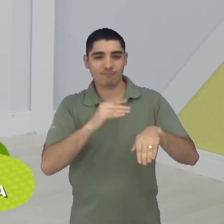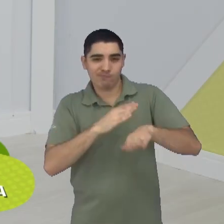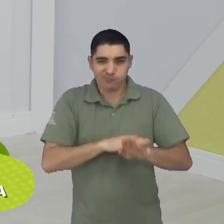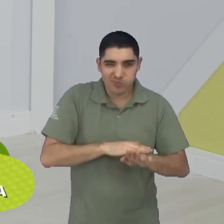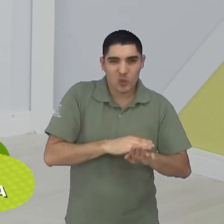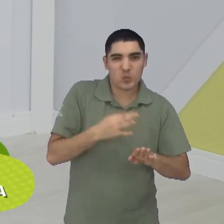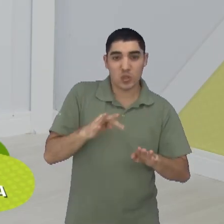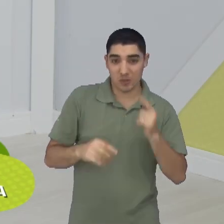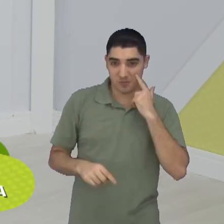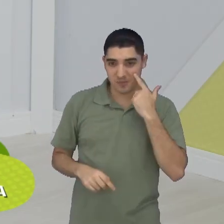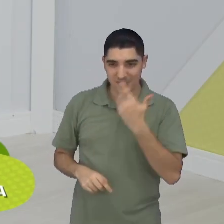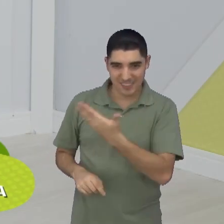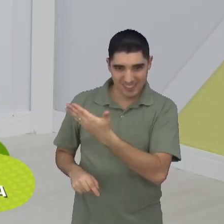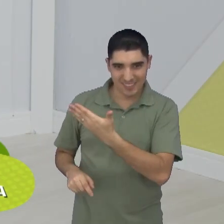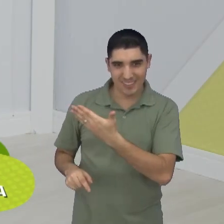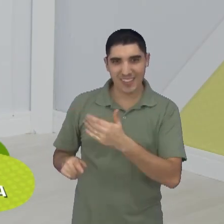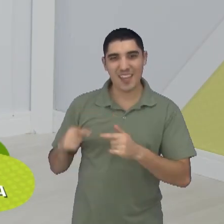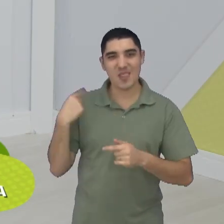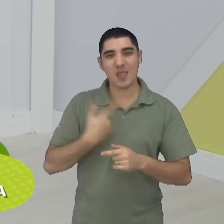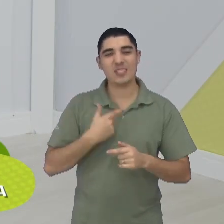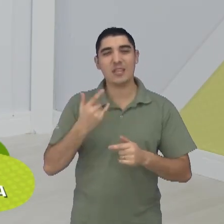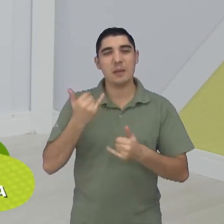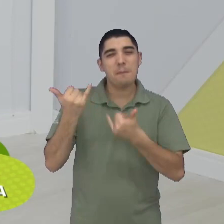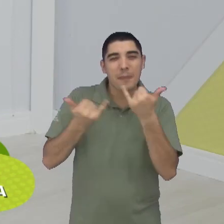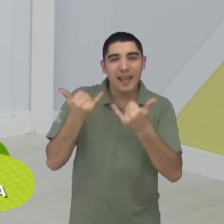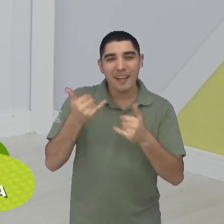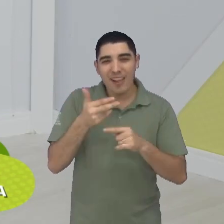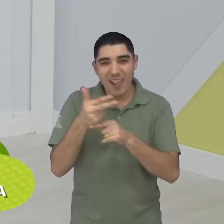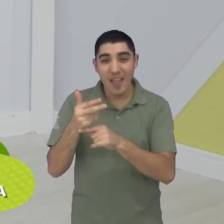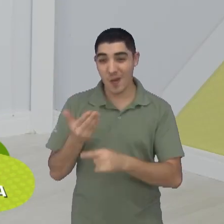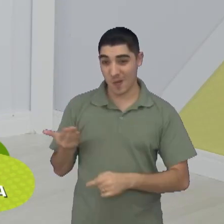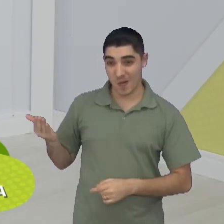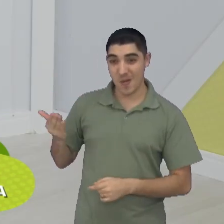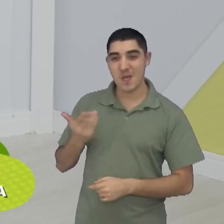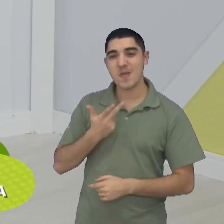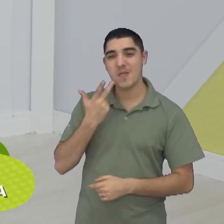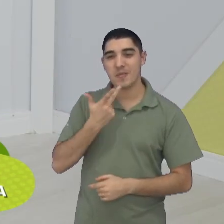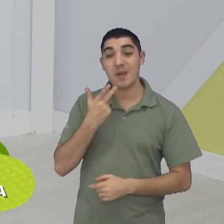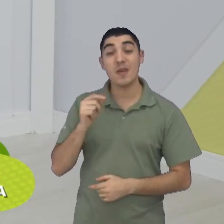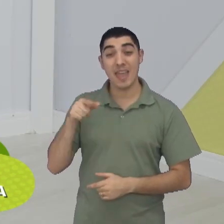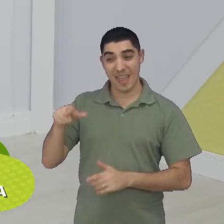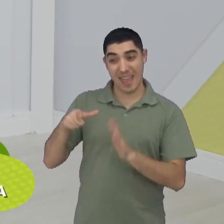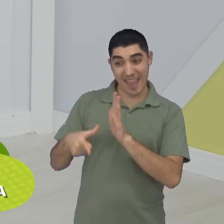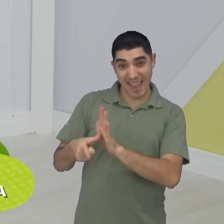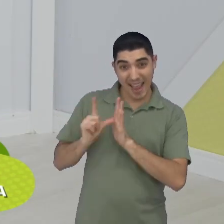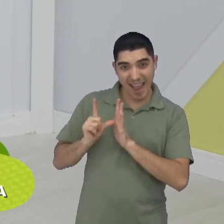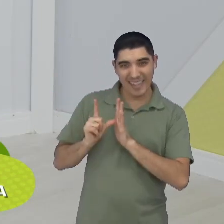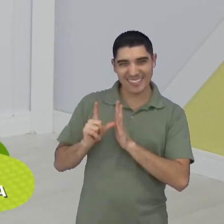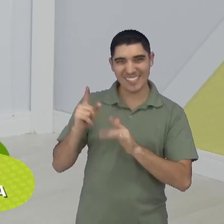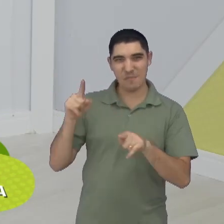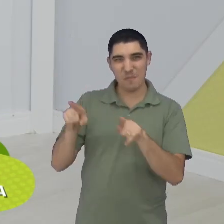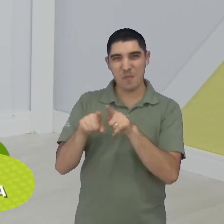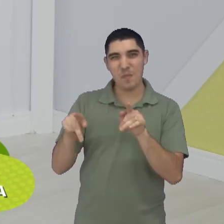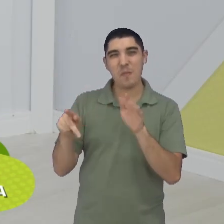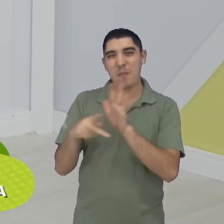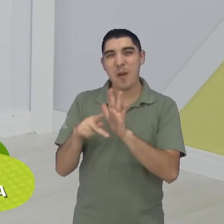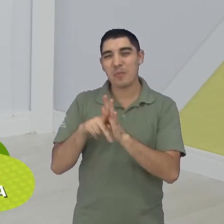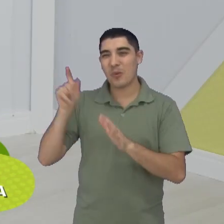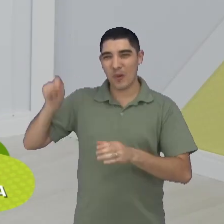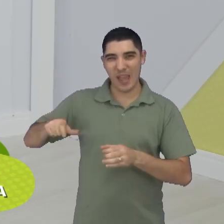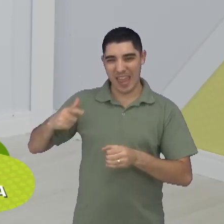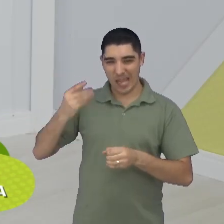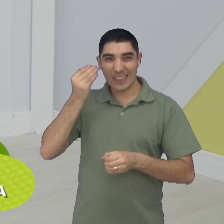treinamento, né? Até a gente fez uma brincadeira aqui que o Ricardo César falou que essa pré-temporada de encher o tanque, né? Acabaram enchendo o tanque